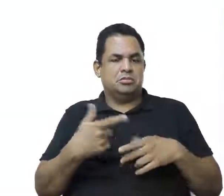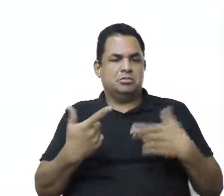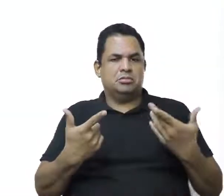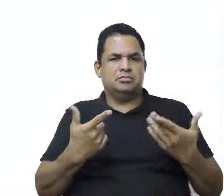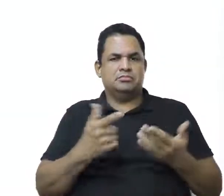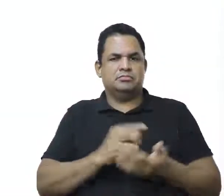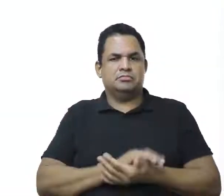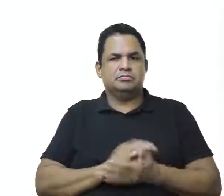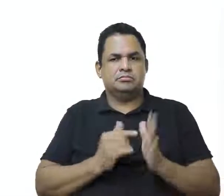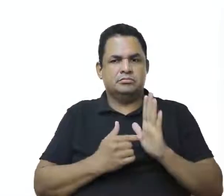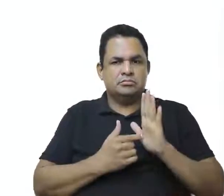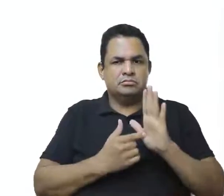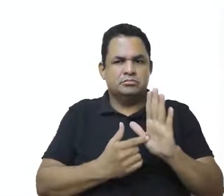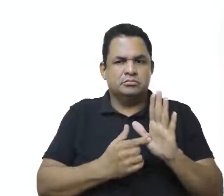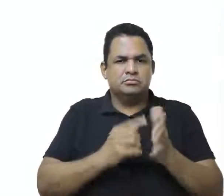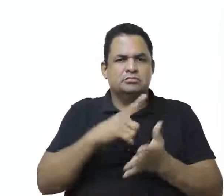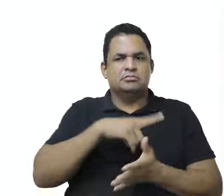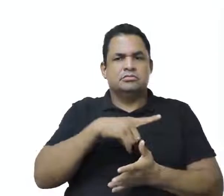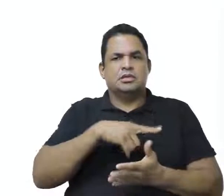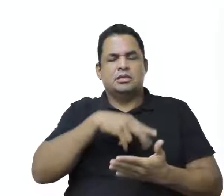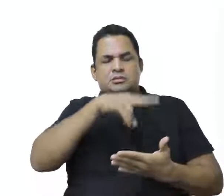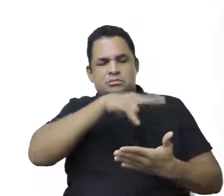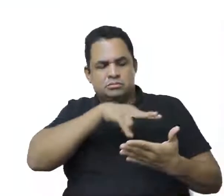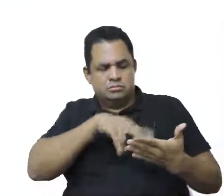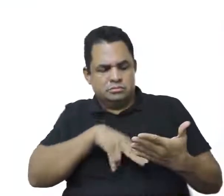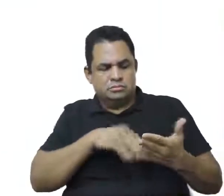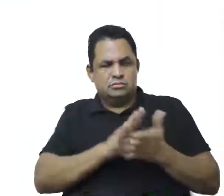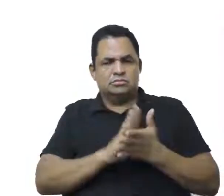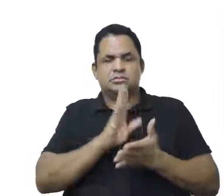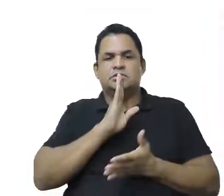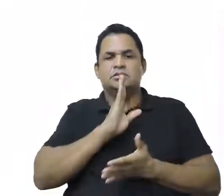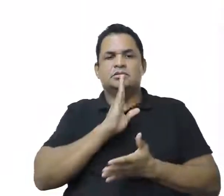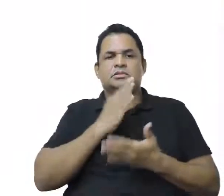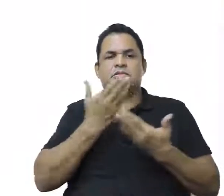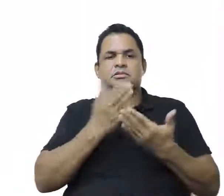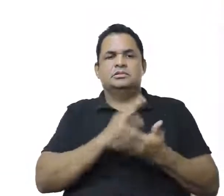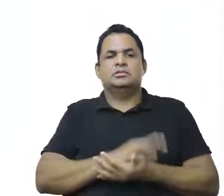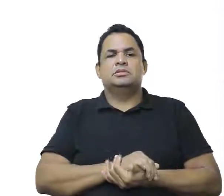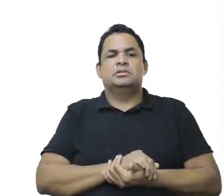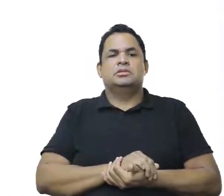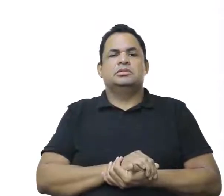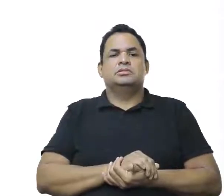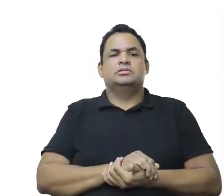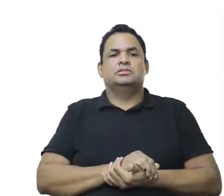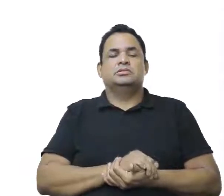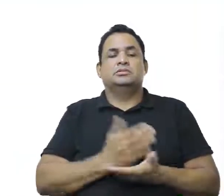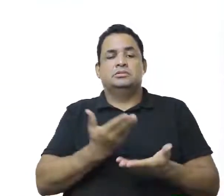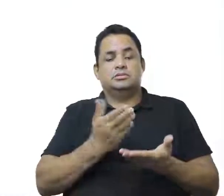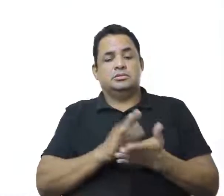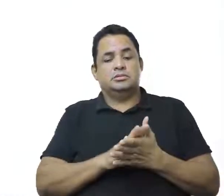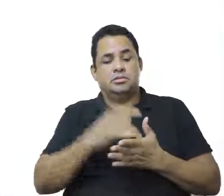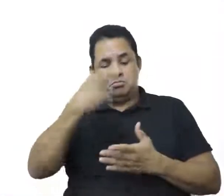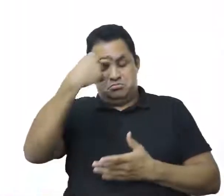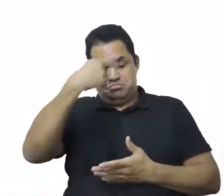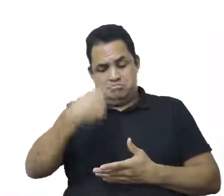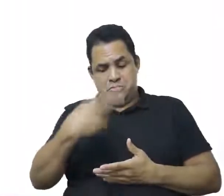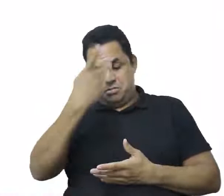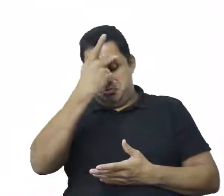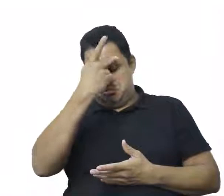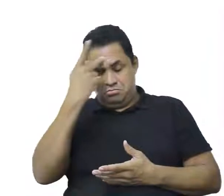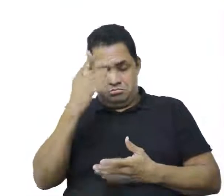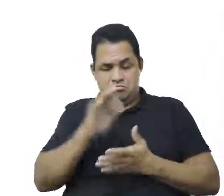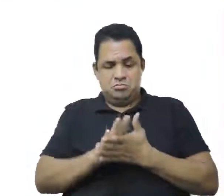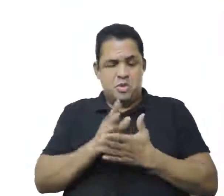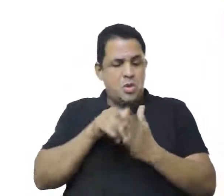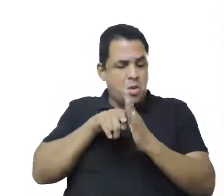isso representa que vocês têm uma leitura, que vocês conhecem esse cara, que é um cara que foi extremamente importante, um